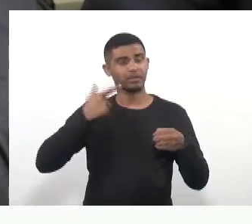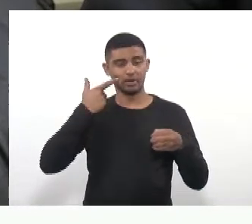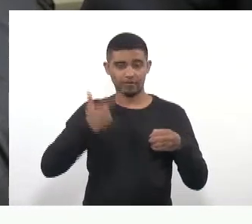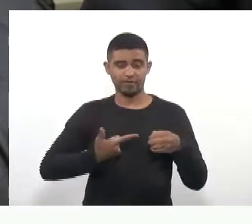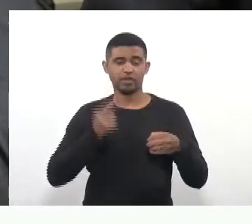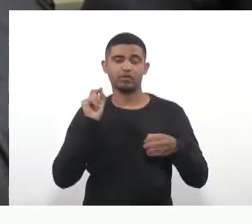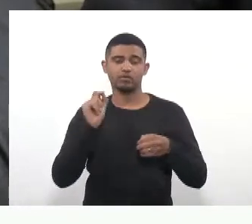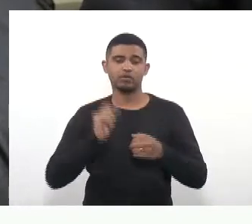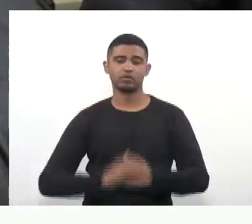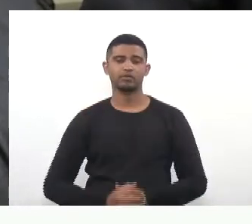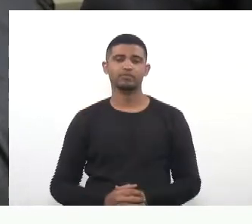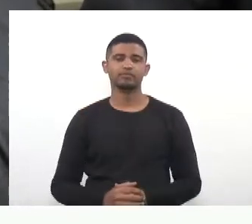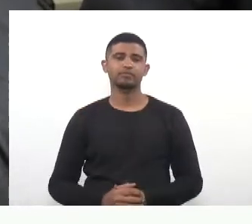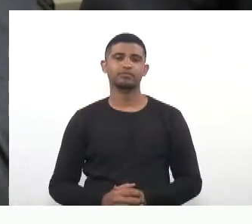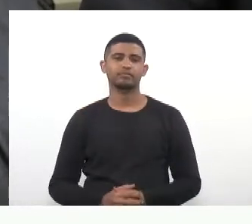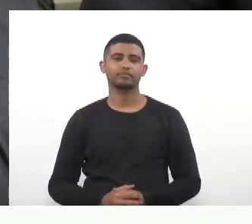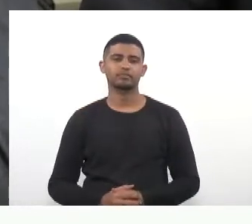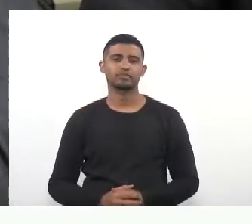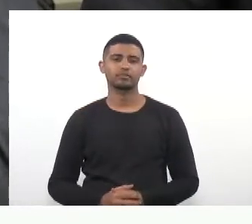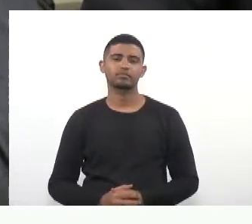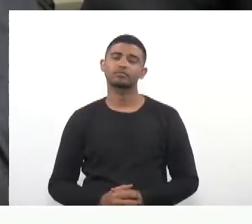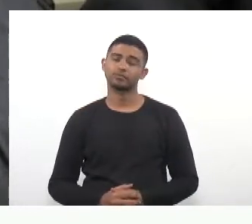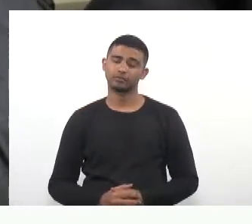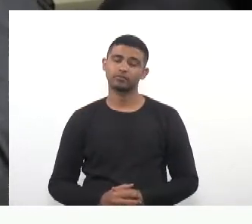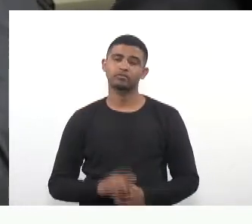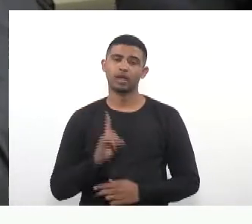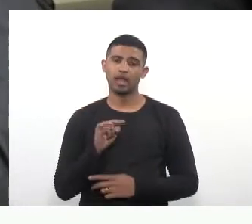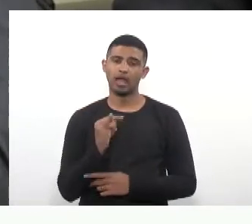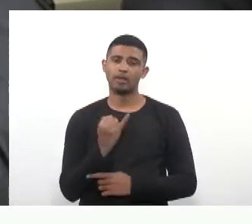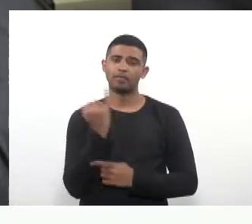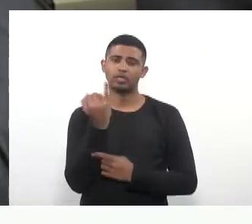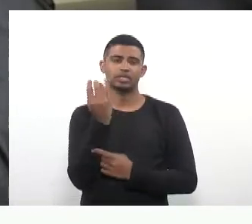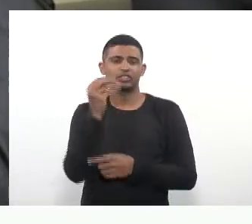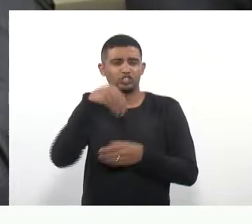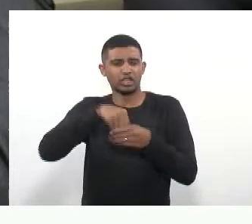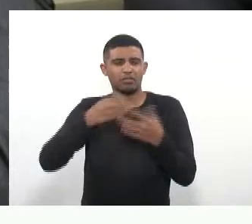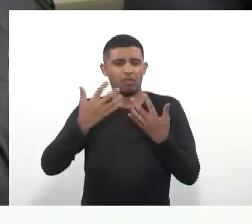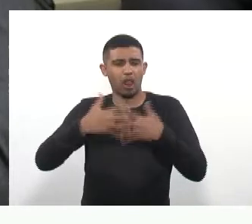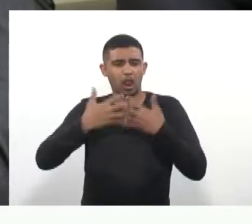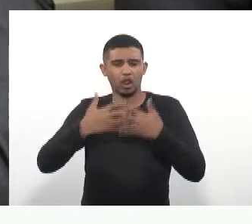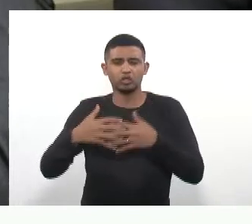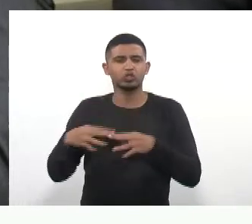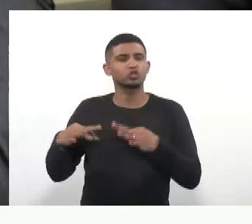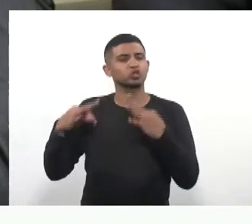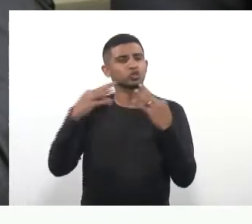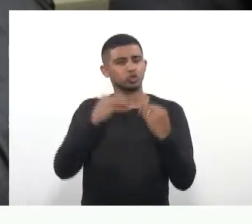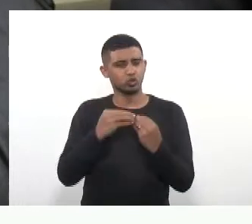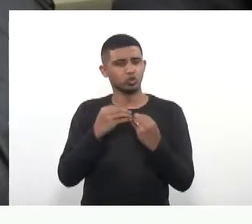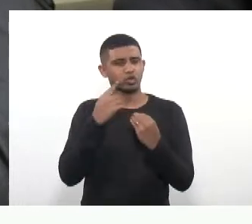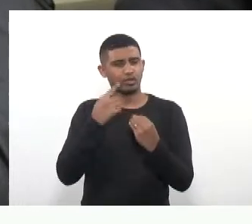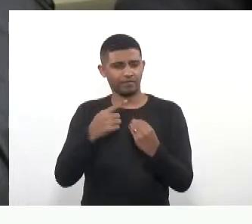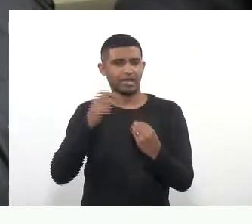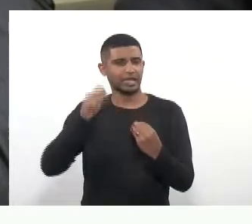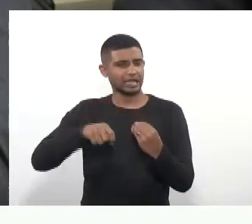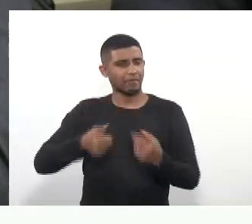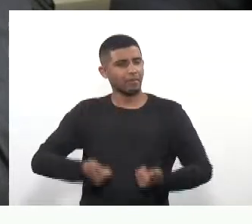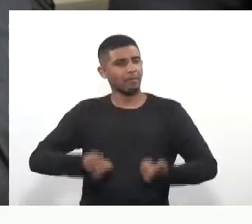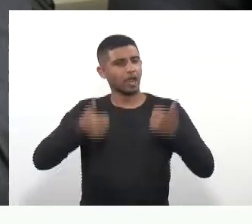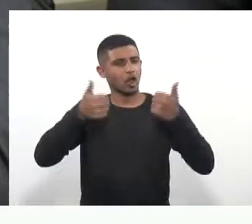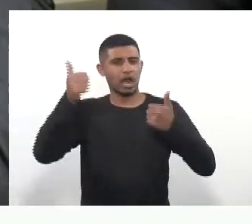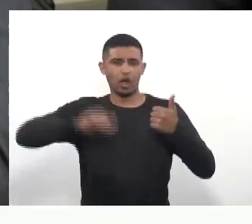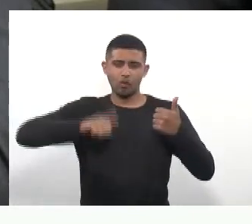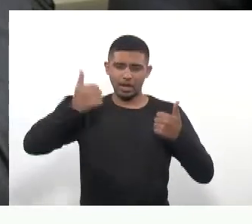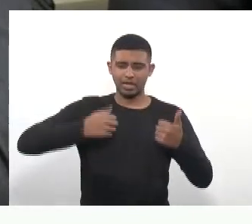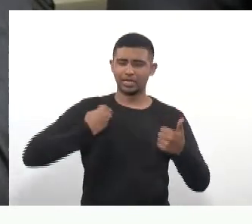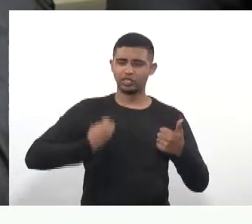fundo que é um fator importante dentro de uma engrenagem como um todo, que em última instância proporciona melhorar a qualidade de